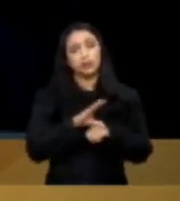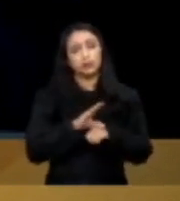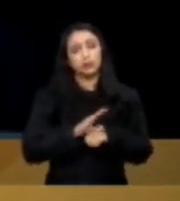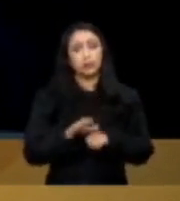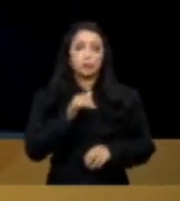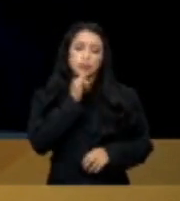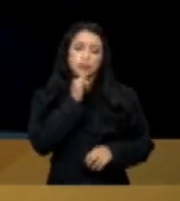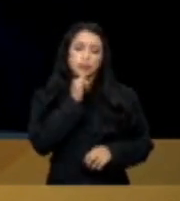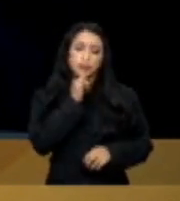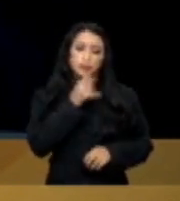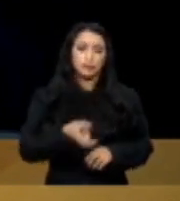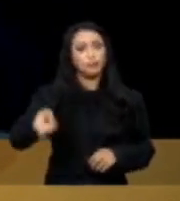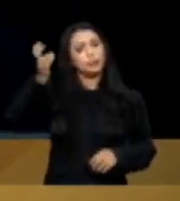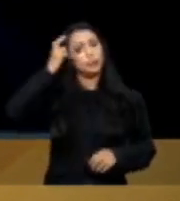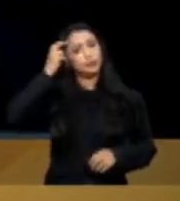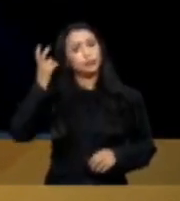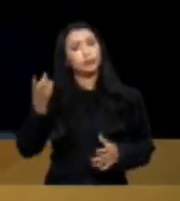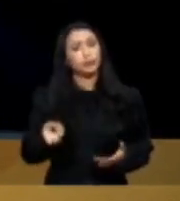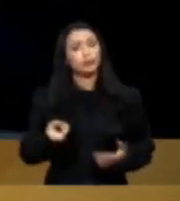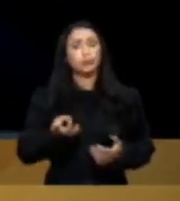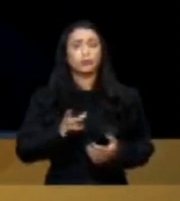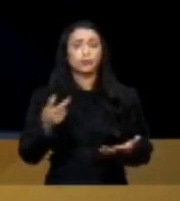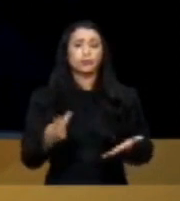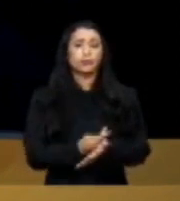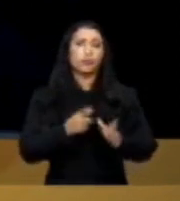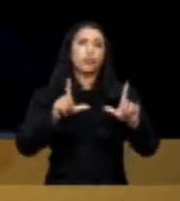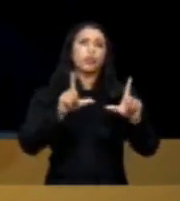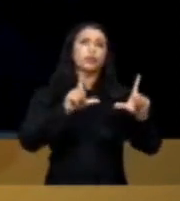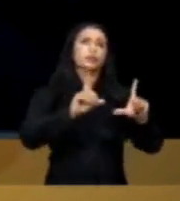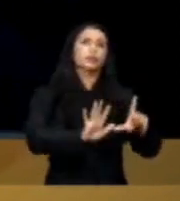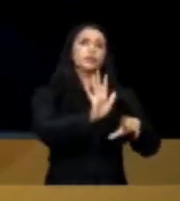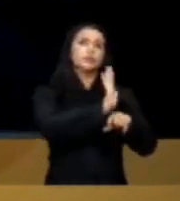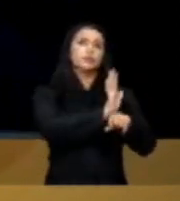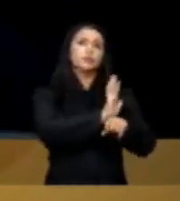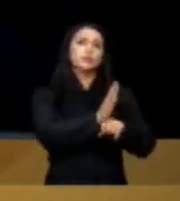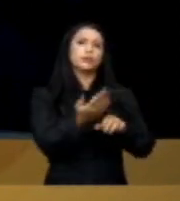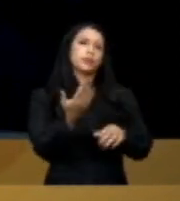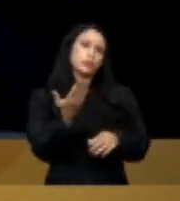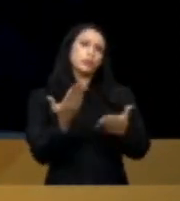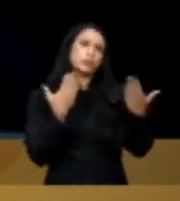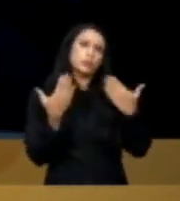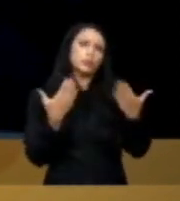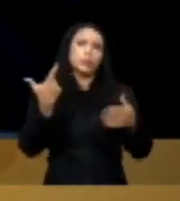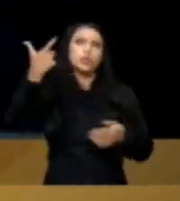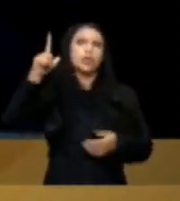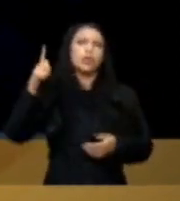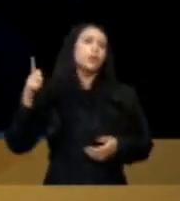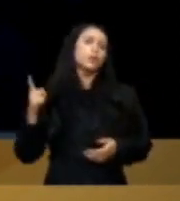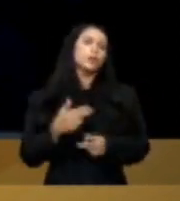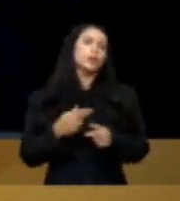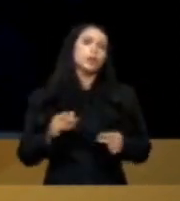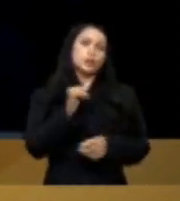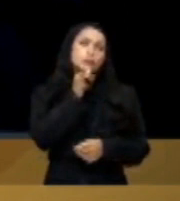o fomento à cultura, que é o caso em tela, e usemos como paradigma algumas outras